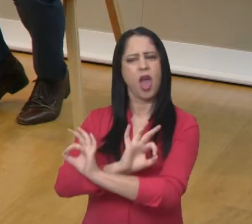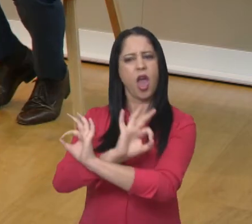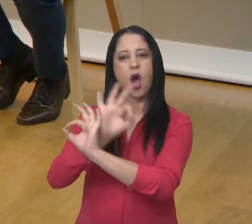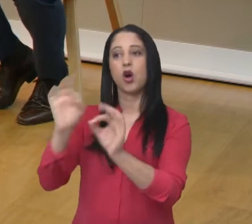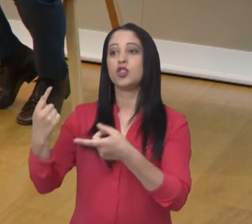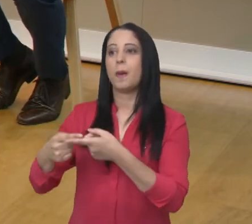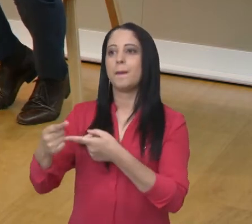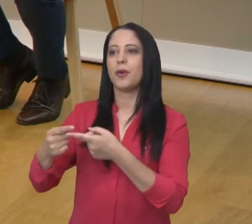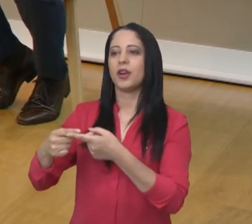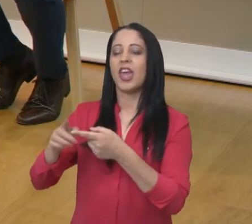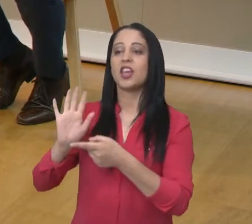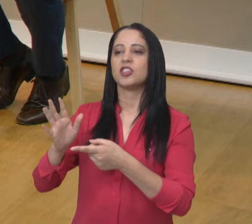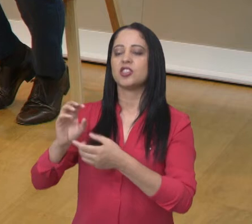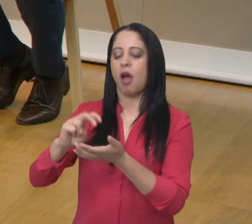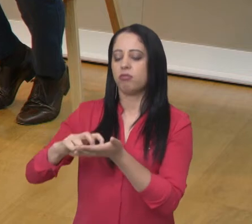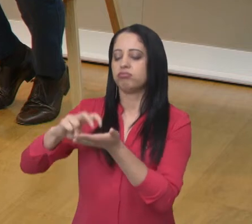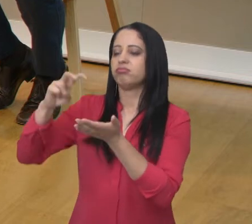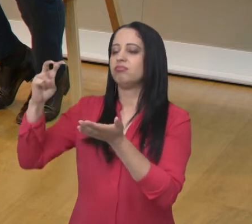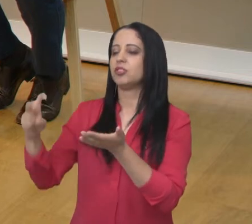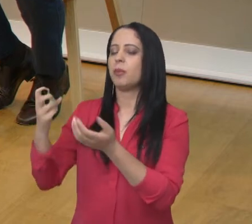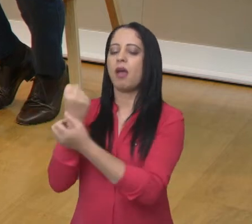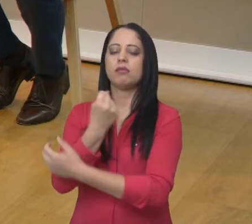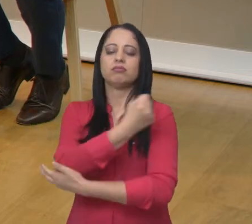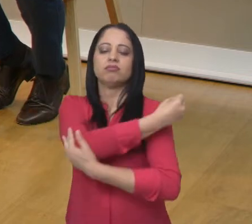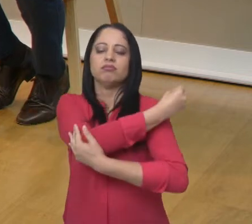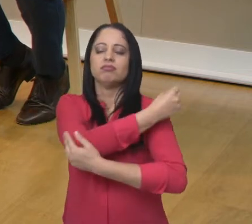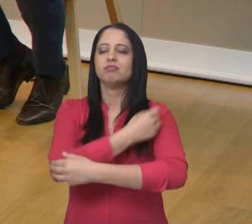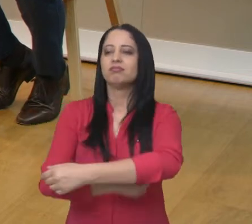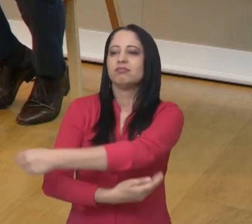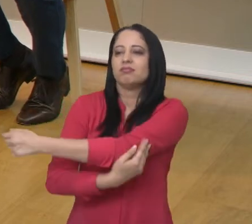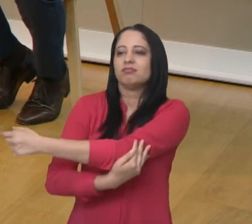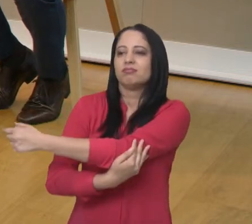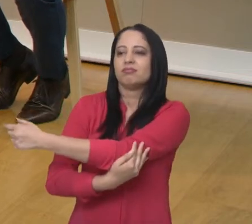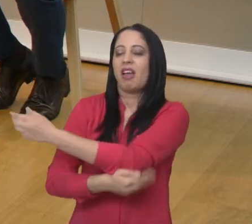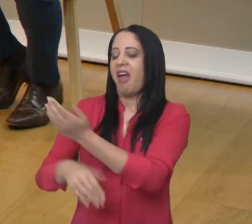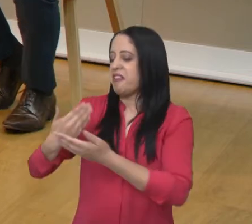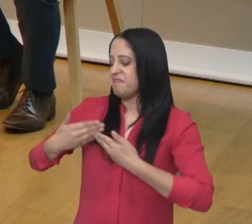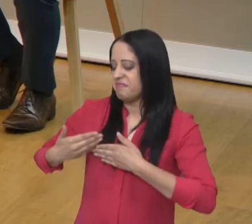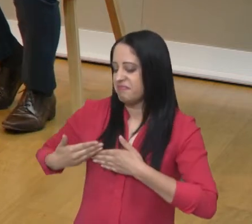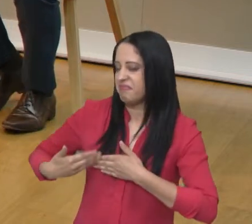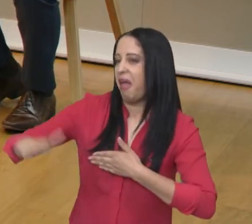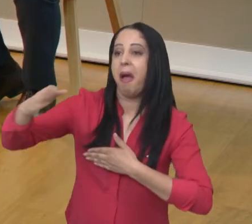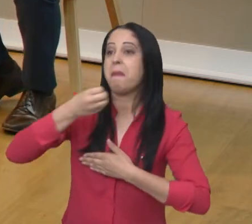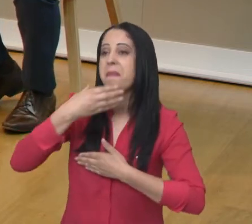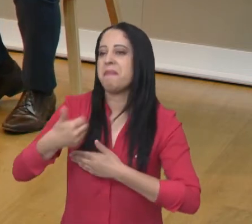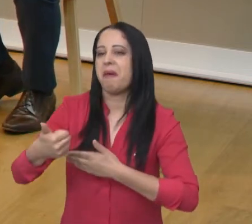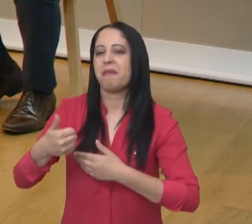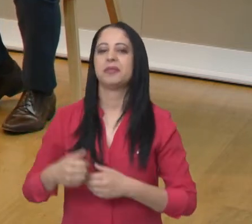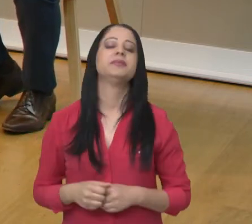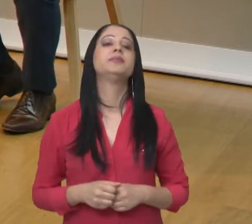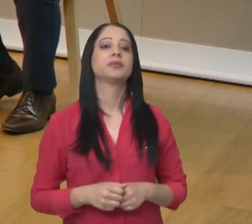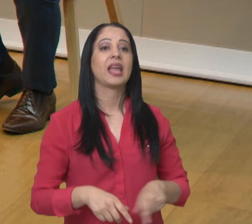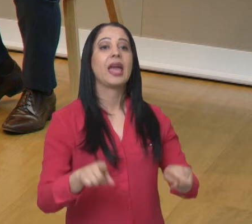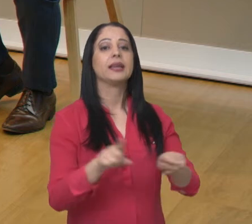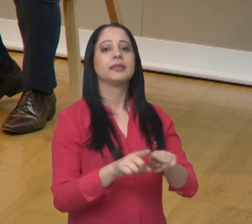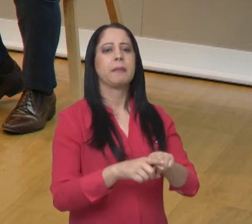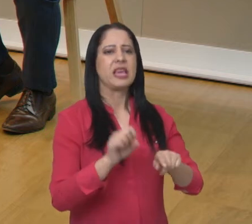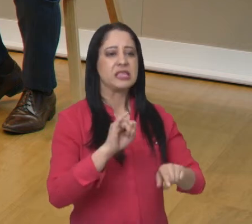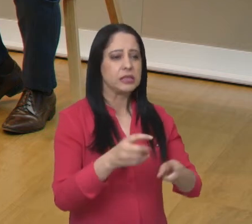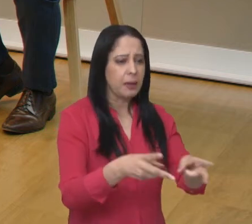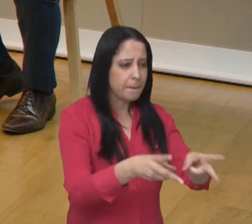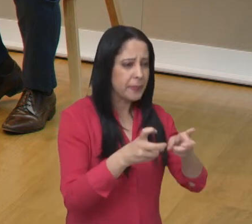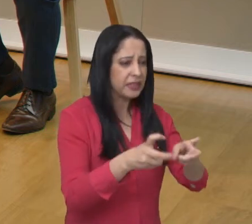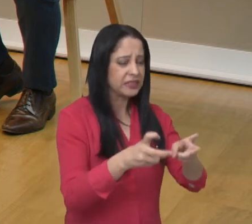já começa bem o dia e é bem importante para soltar essa musculatura para encarar o dia que está vindo. E aí, durante o dia, também percebeu que